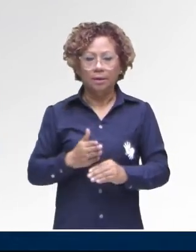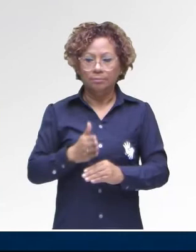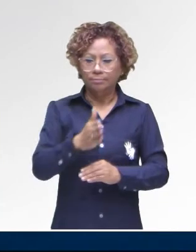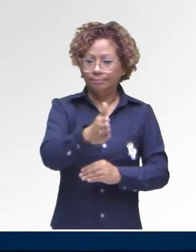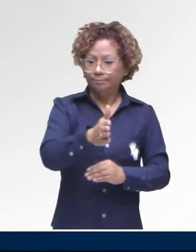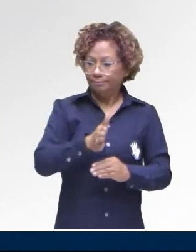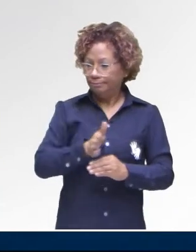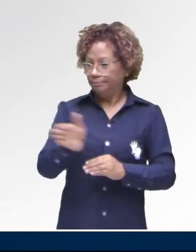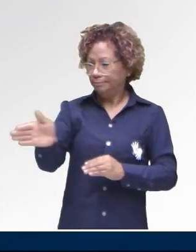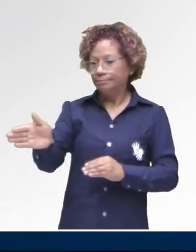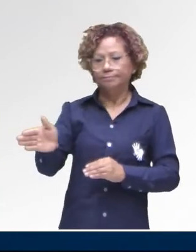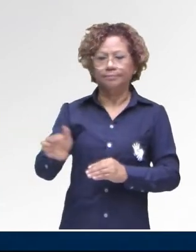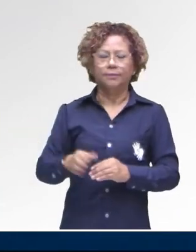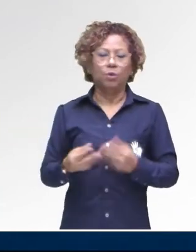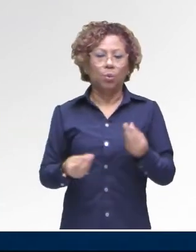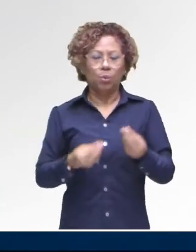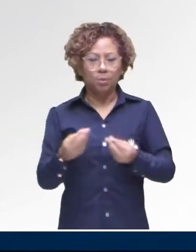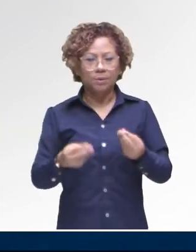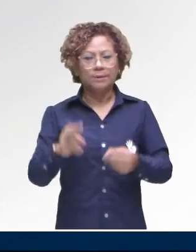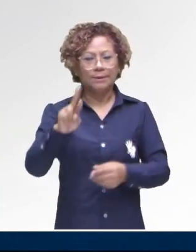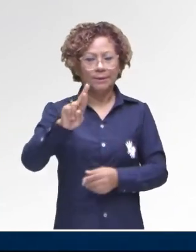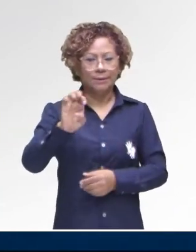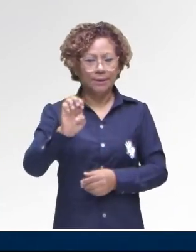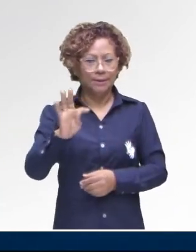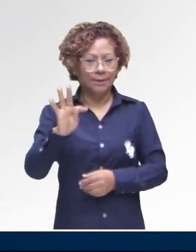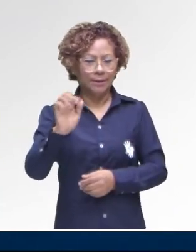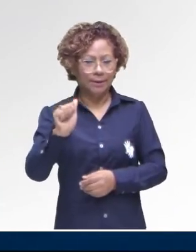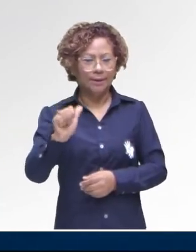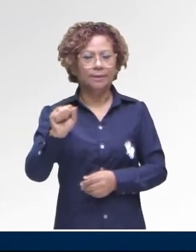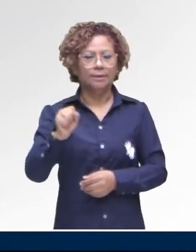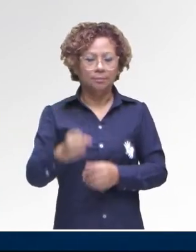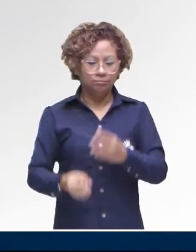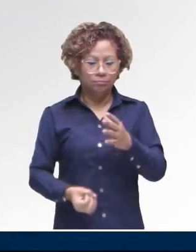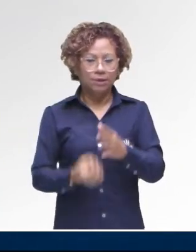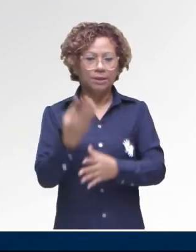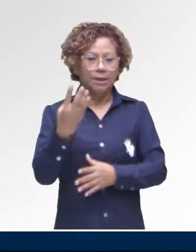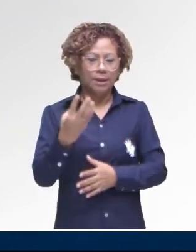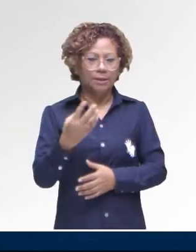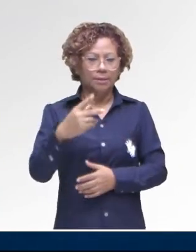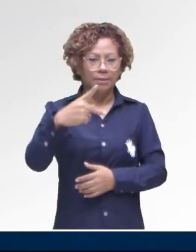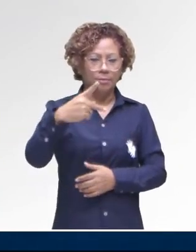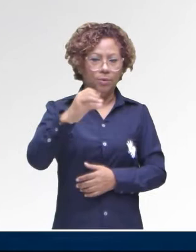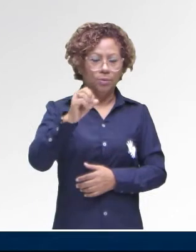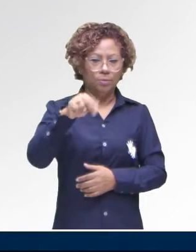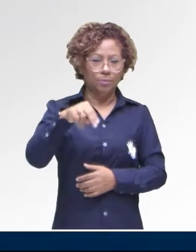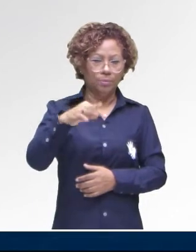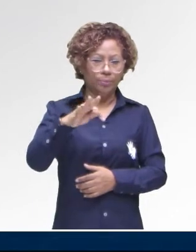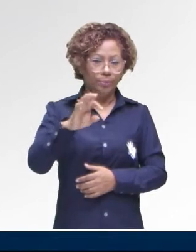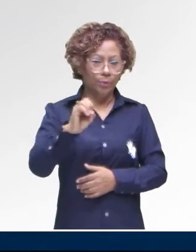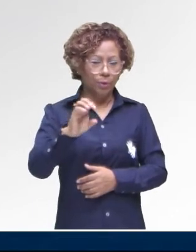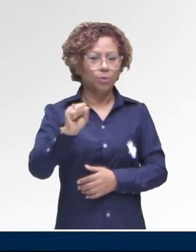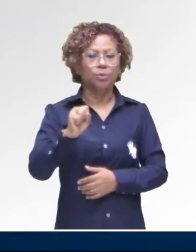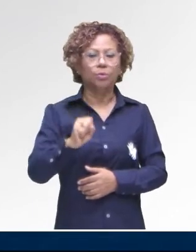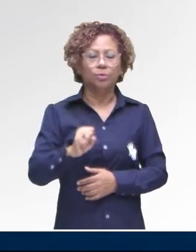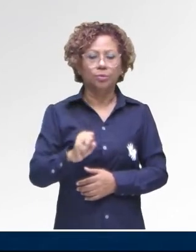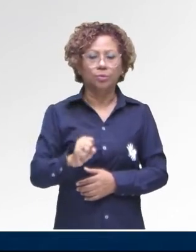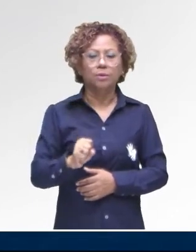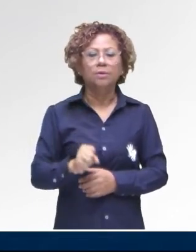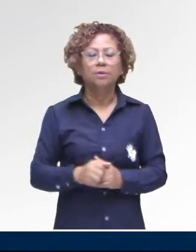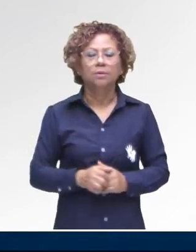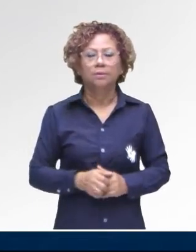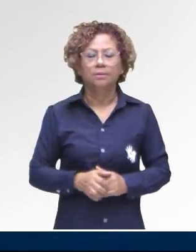retas são formadas por pontos, né, colineares, né, infinitos